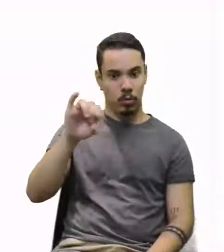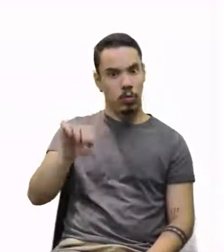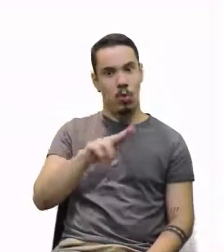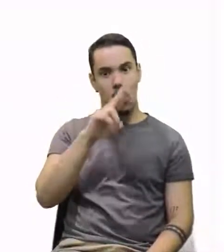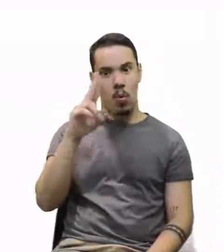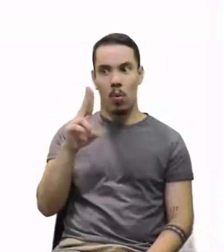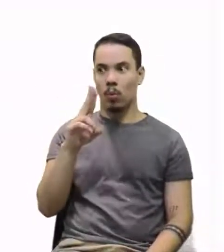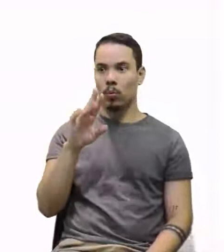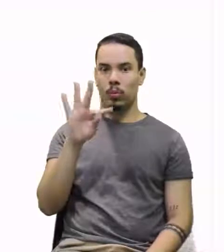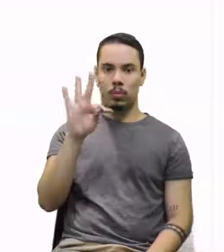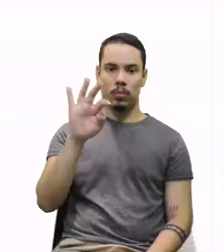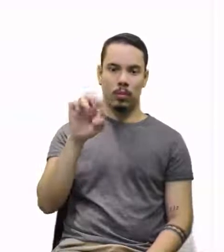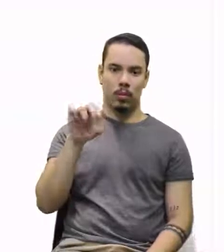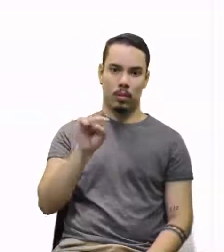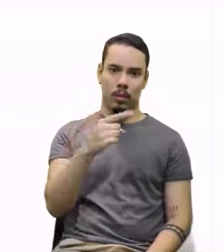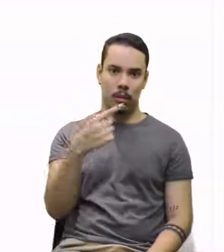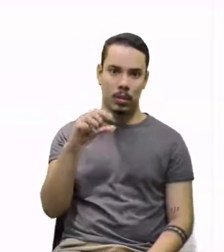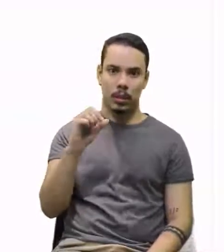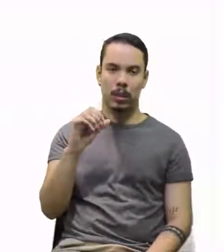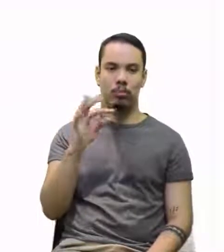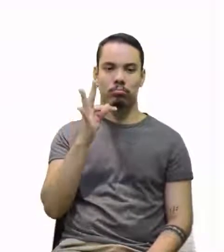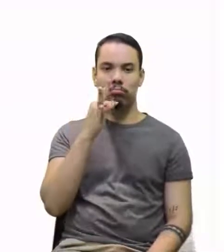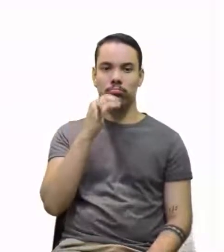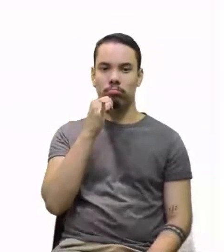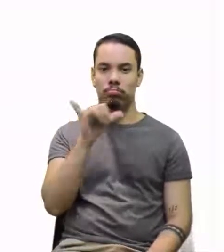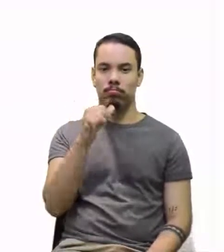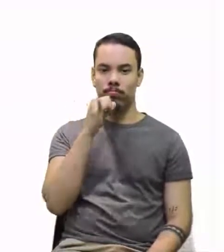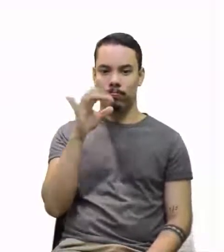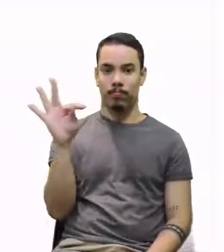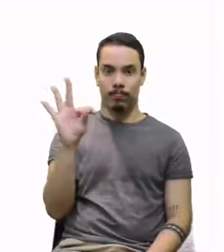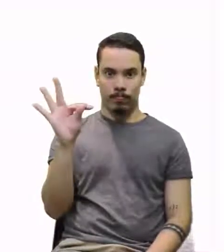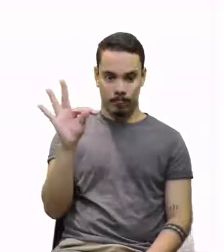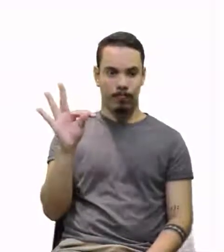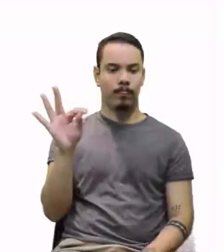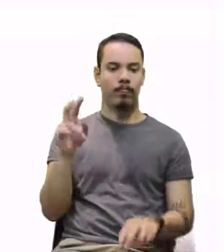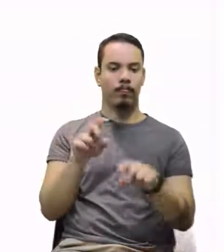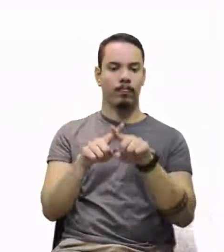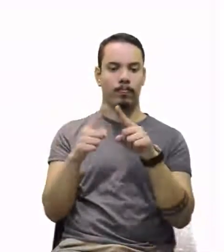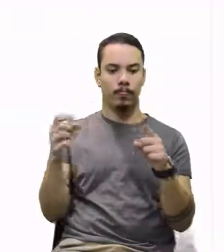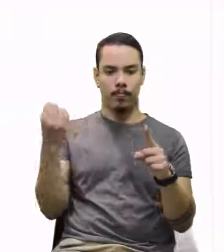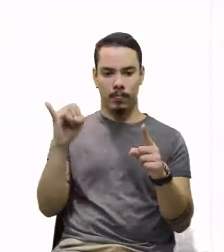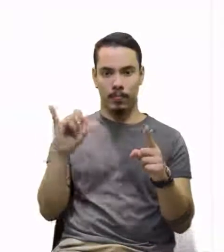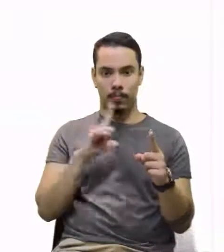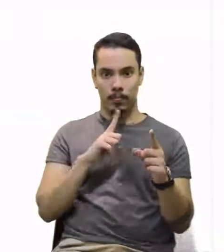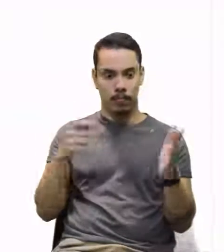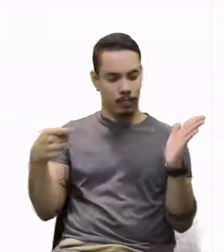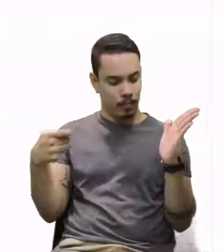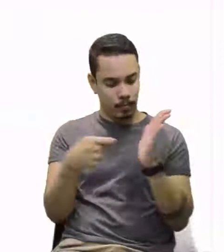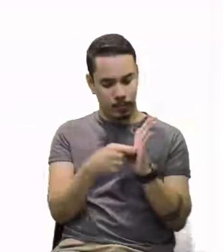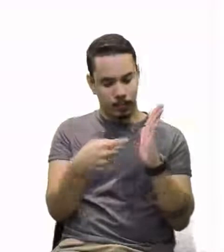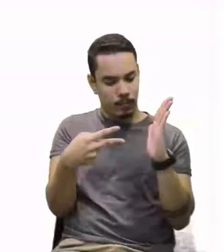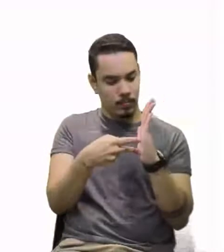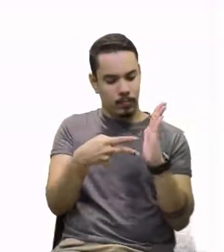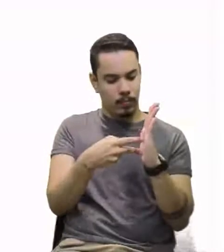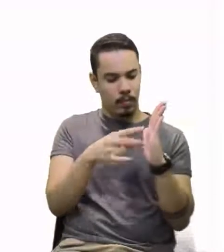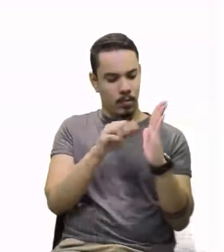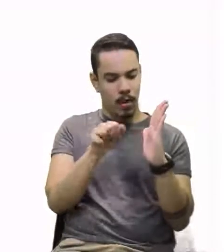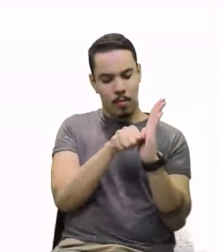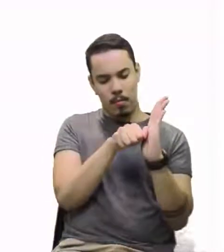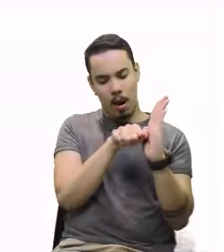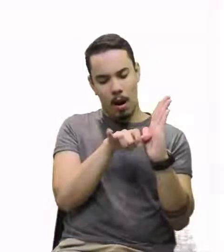Caso seus terminais estiverem ligados a um aparelho elétrico, irá gerar